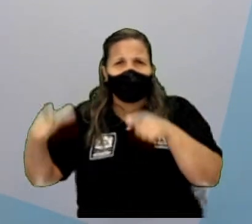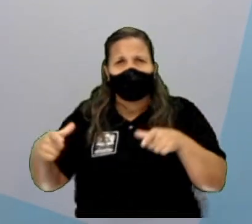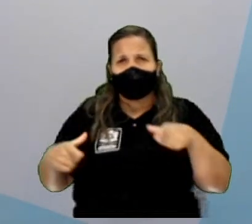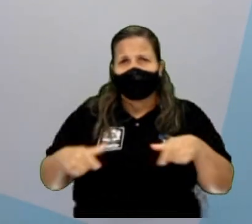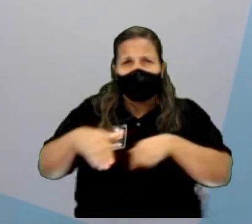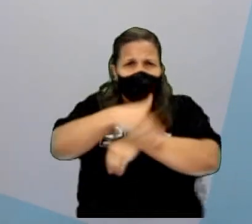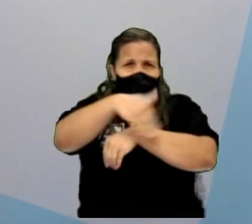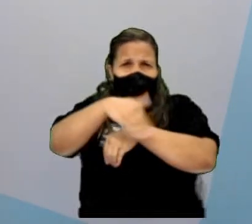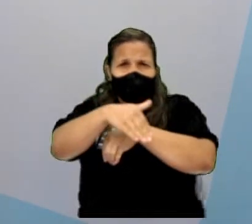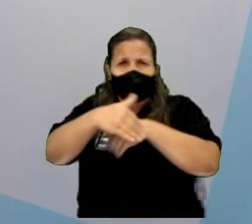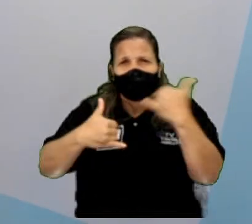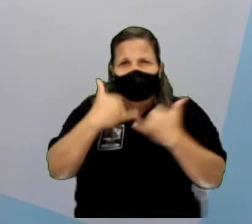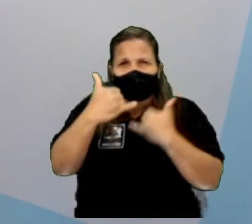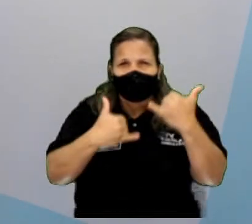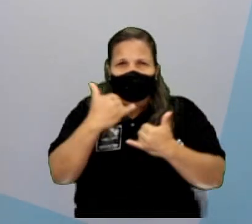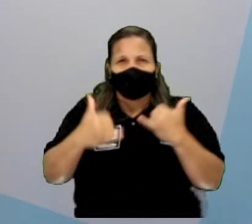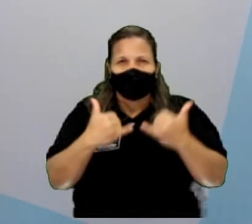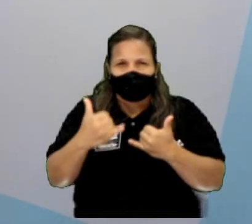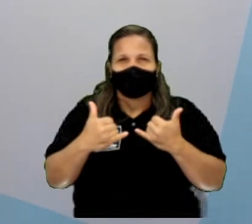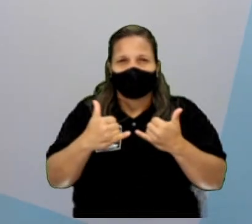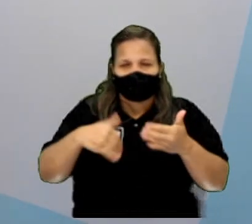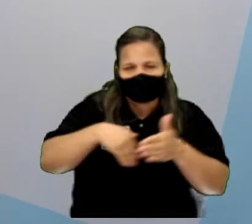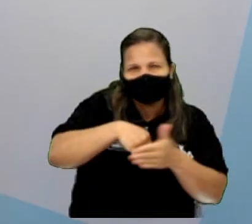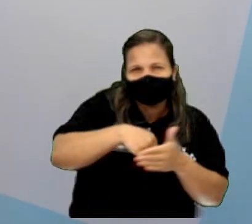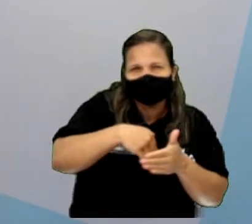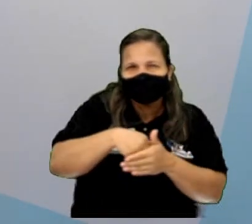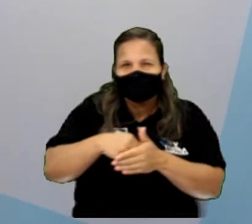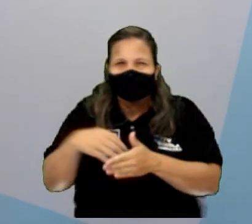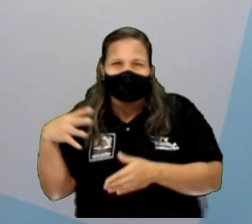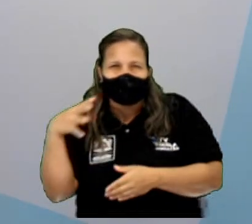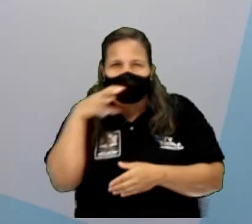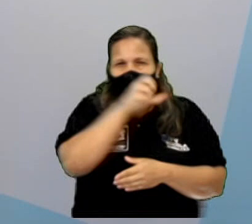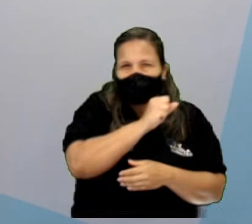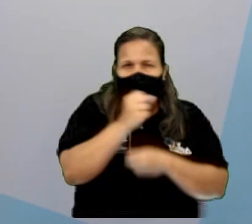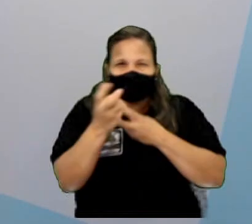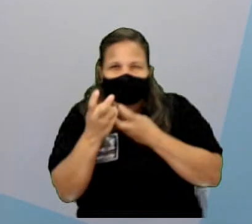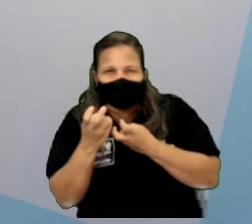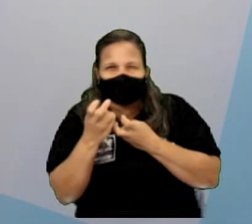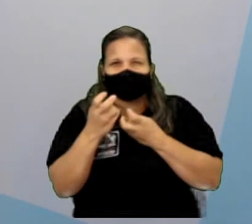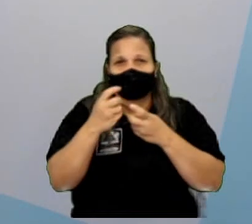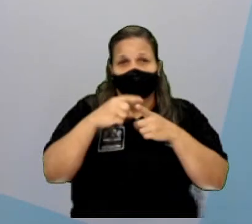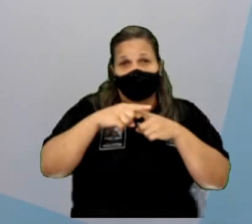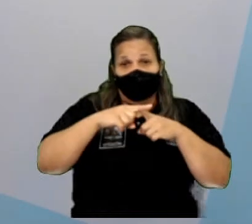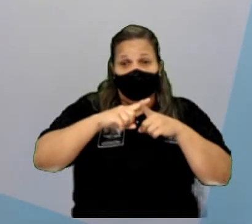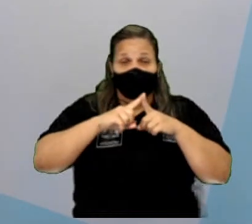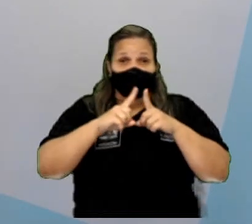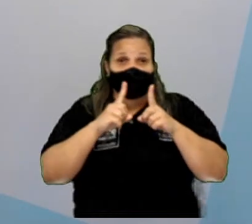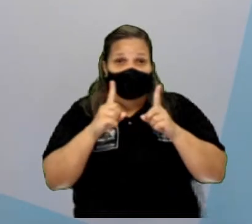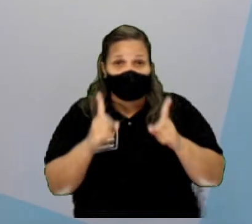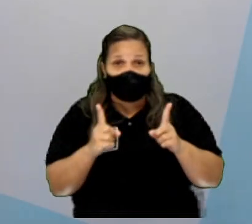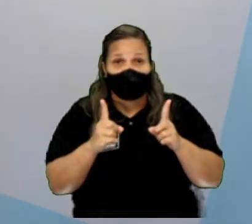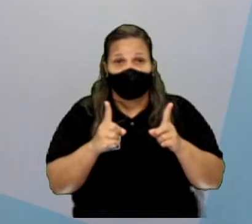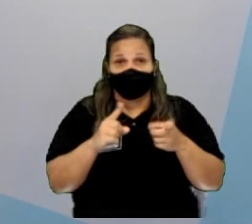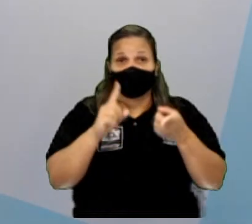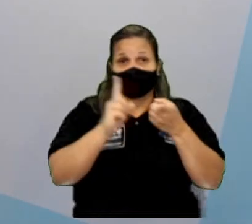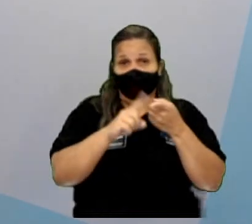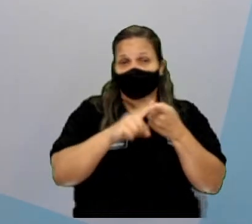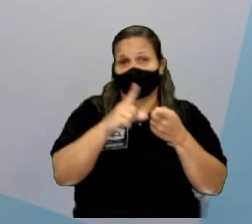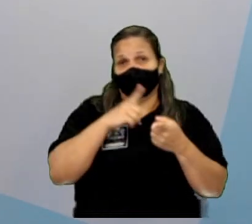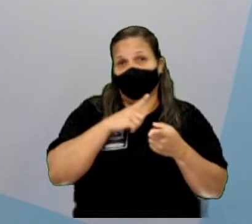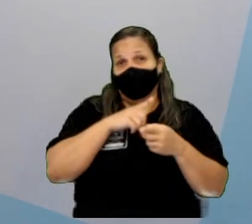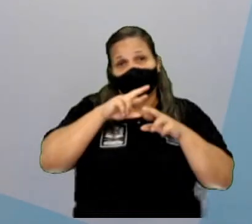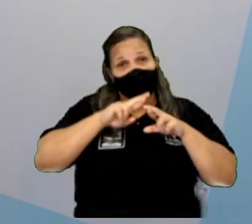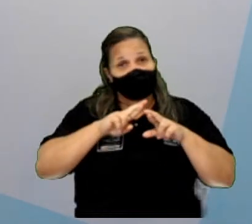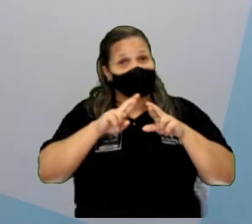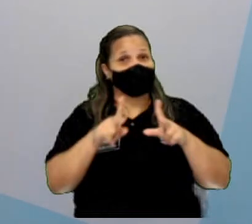outro, dá lambreta, é muito bom tecnicamente, mas não é o melhor peladeiro taticamente. Então, vou dar um exemplo, você está lá jogando com